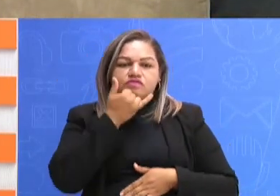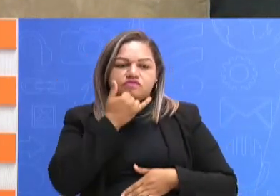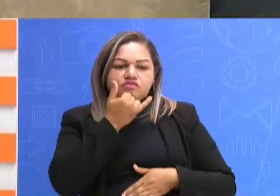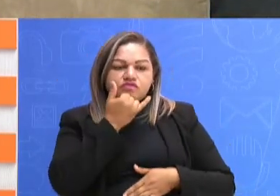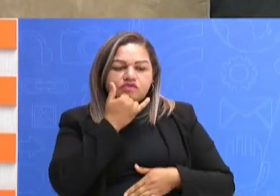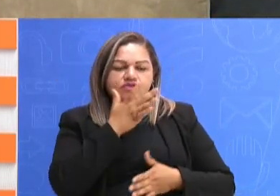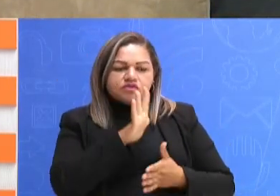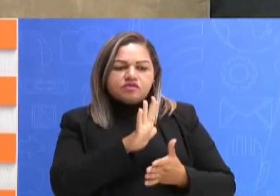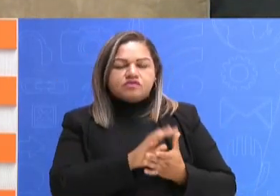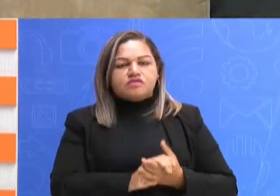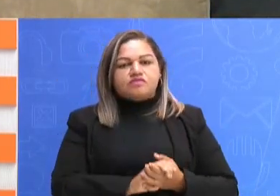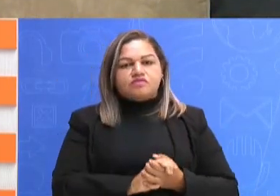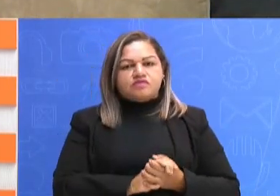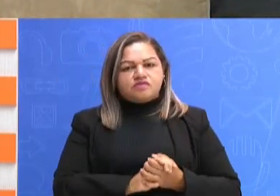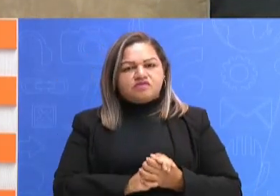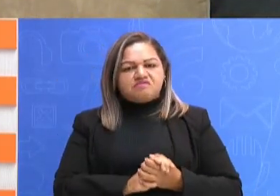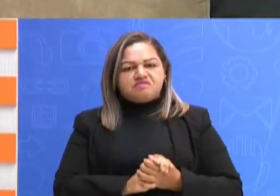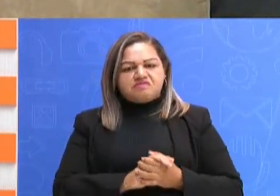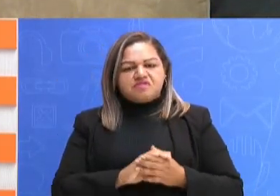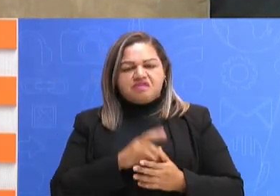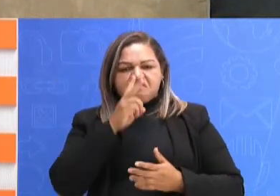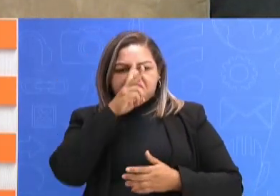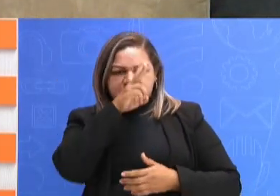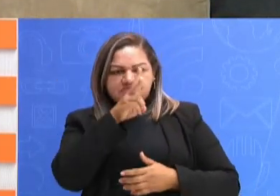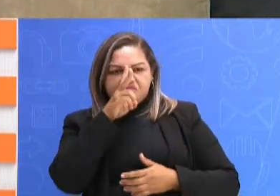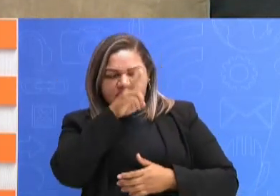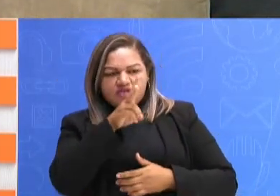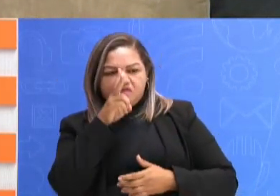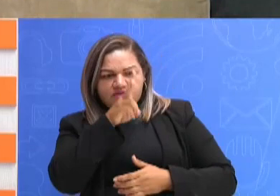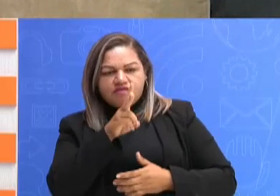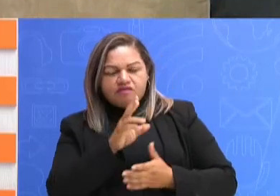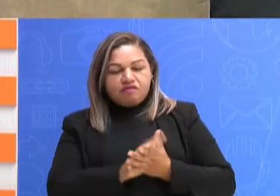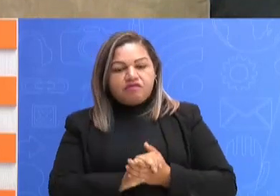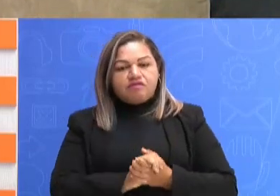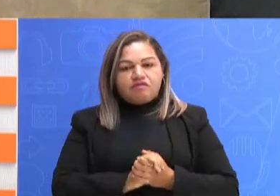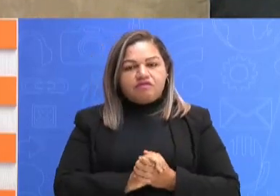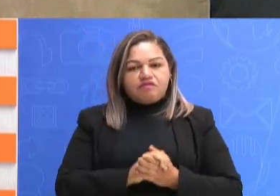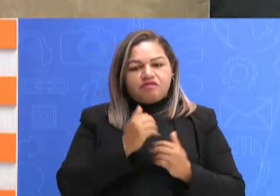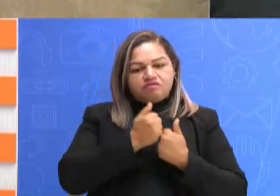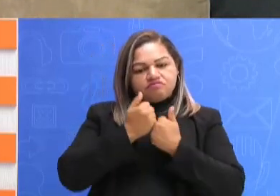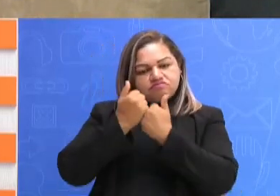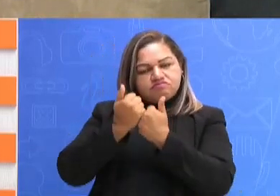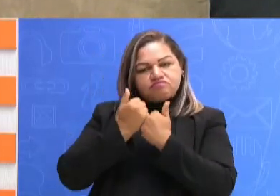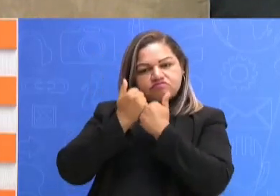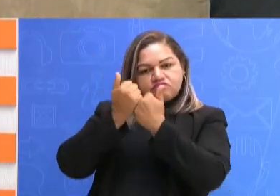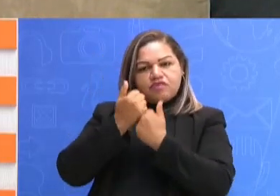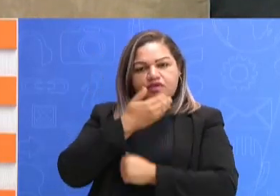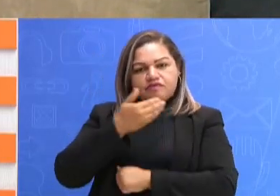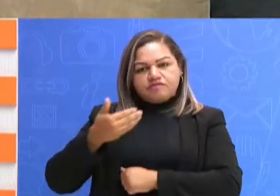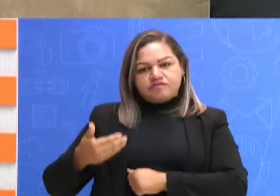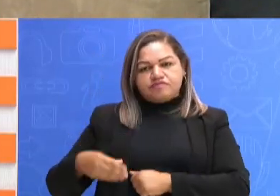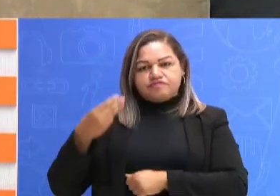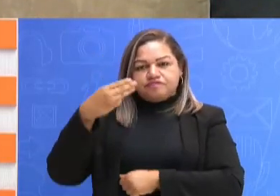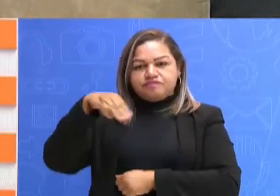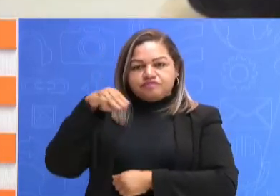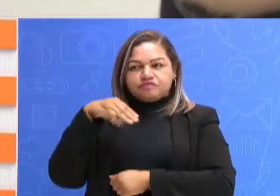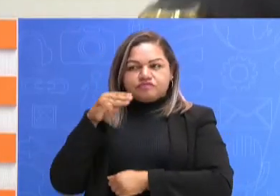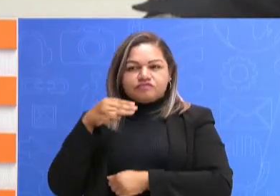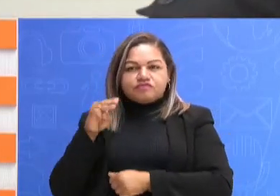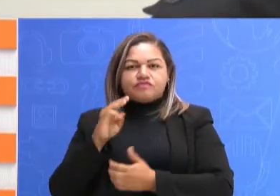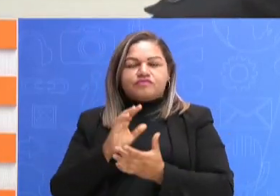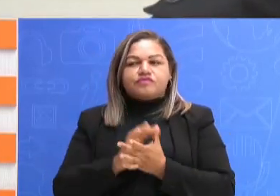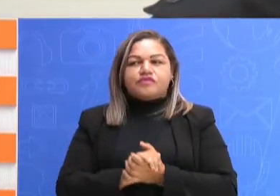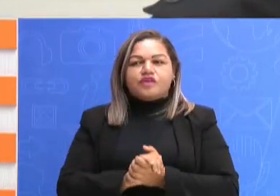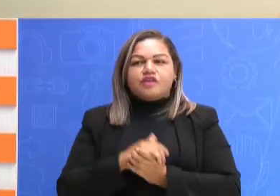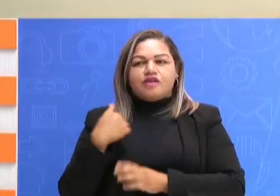Carlos Brandão, tem se posicionado fortemente aí como possível sucessor do atual governador Flávio Dino, né? Seria esse o